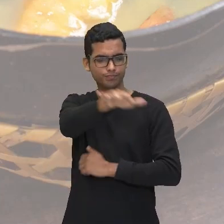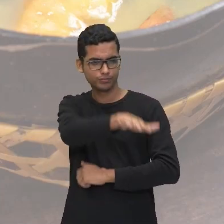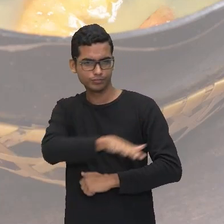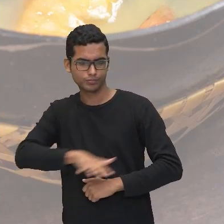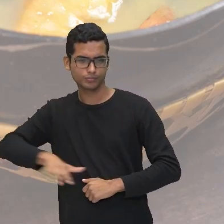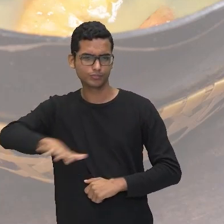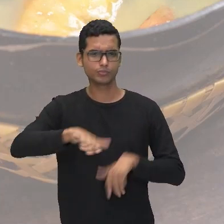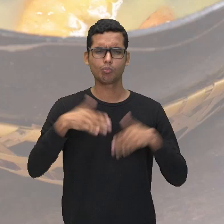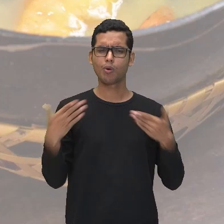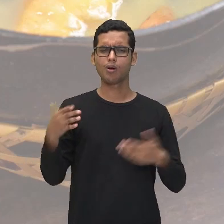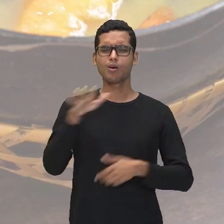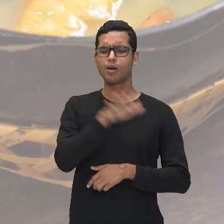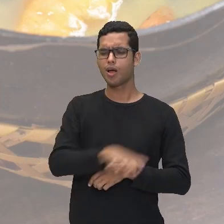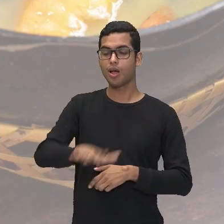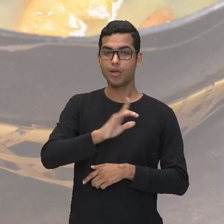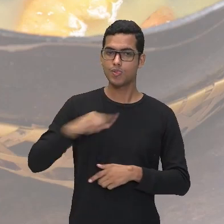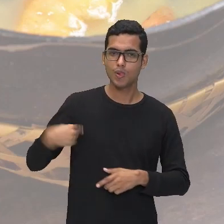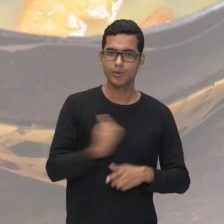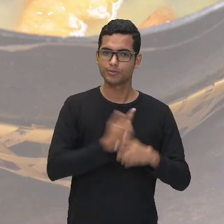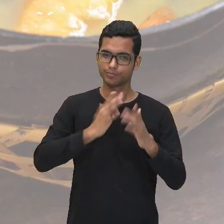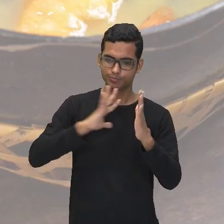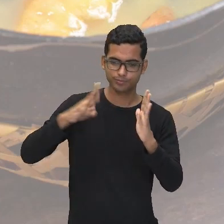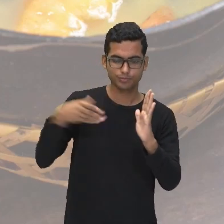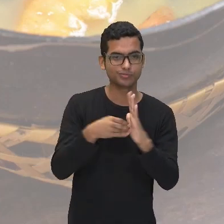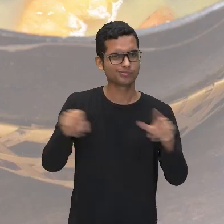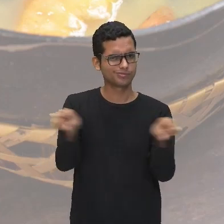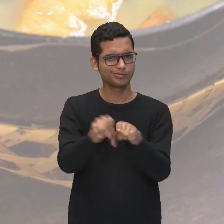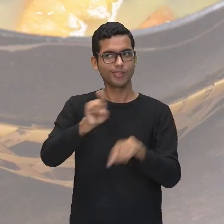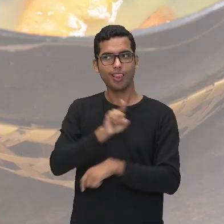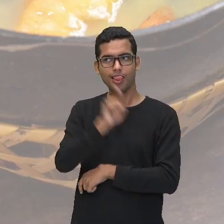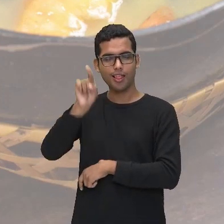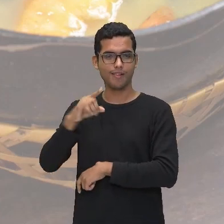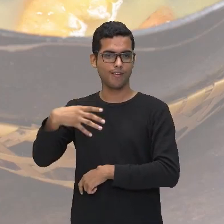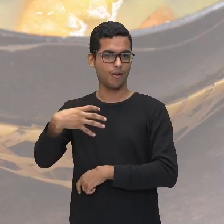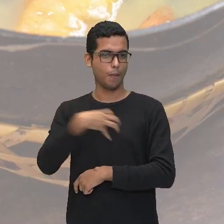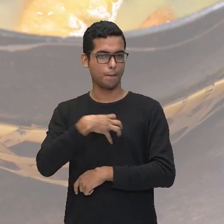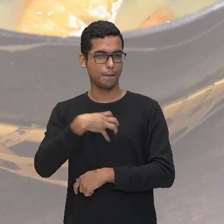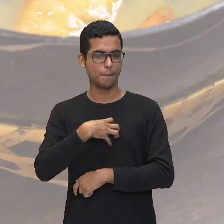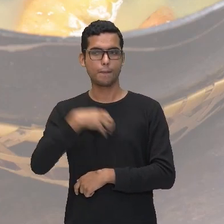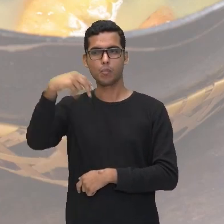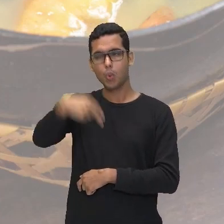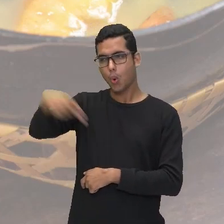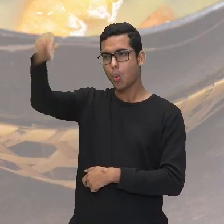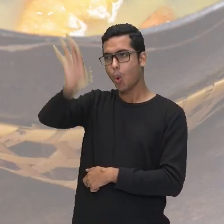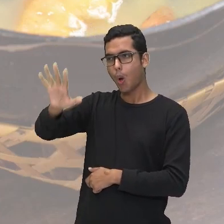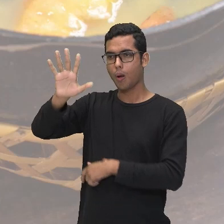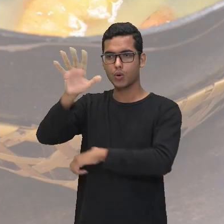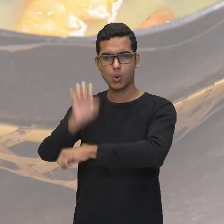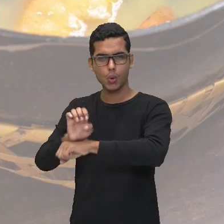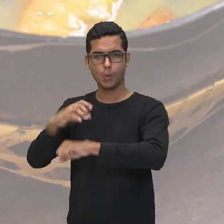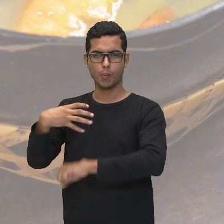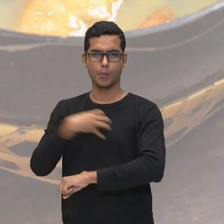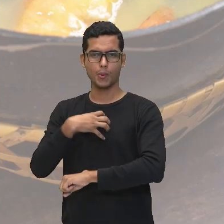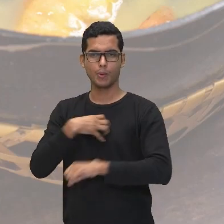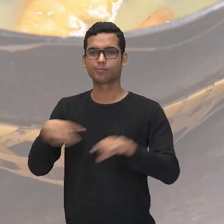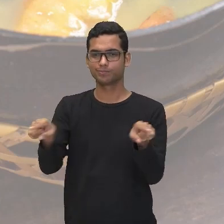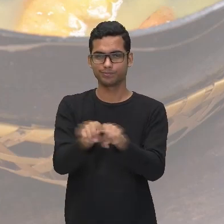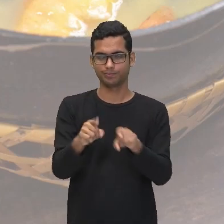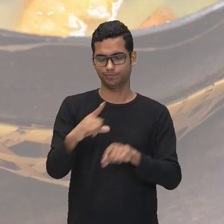Que região? A nossa, e também lá na Bahia, né? Na região Nordeste tem. A Bahia fica uma parte no Nordeste, não é